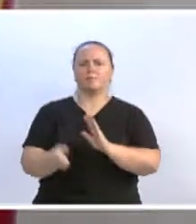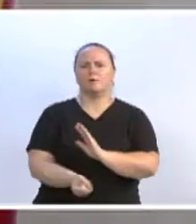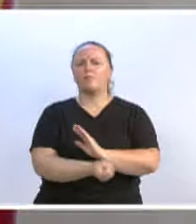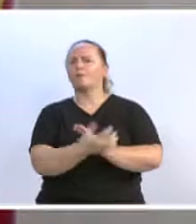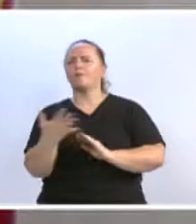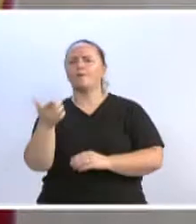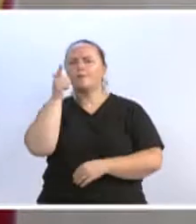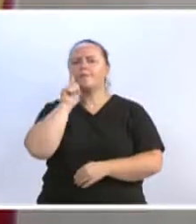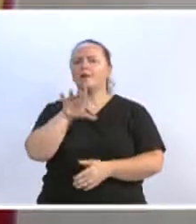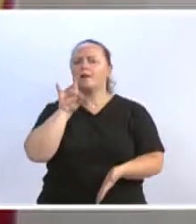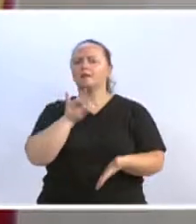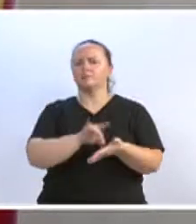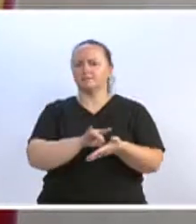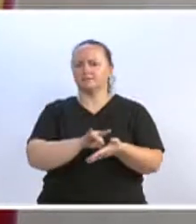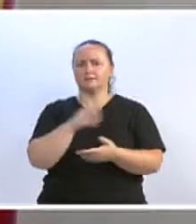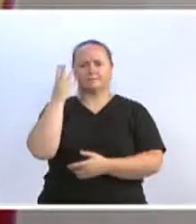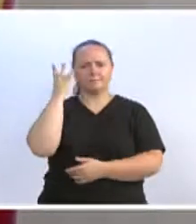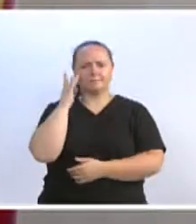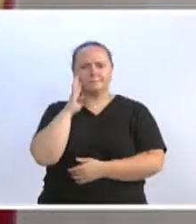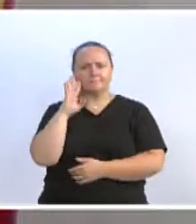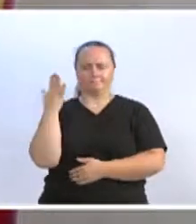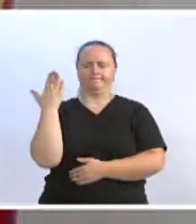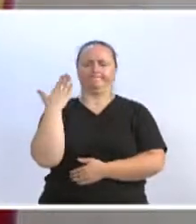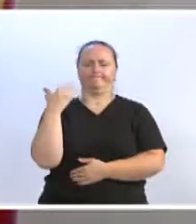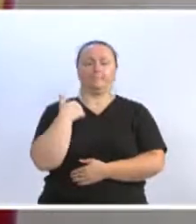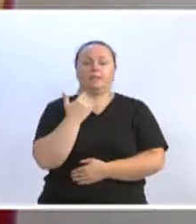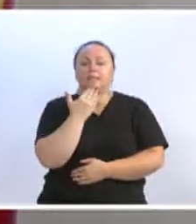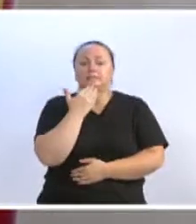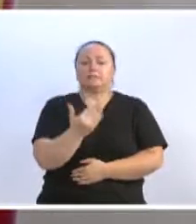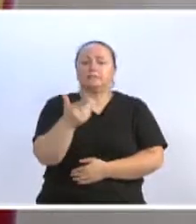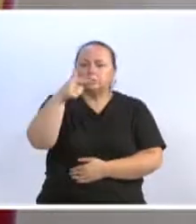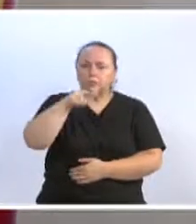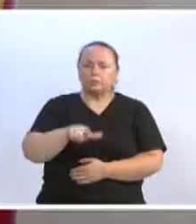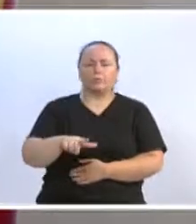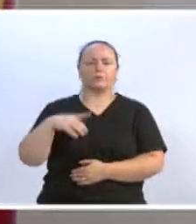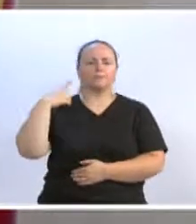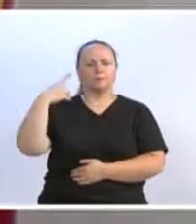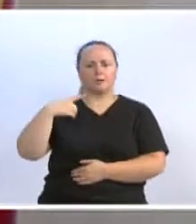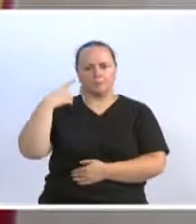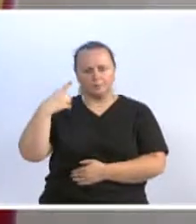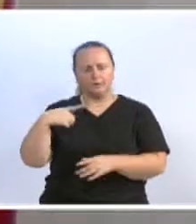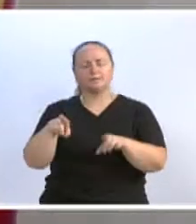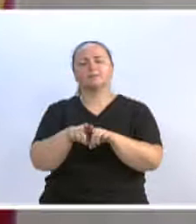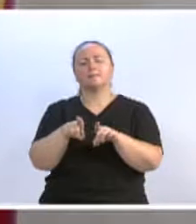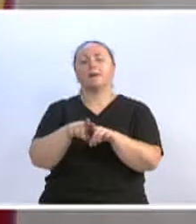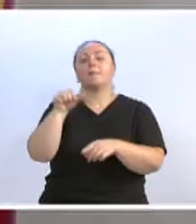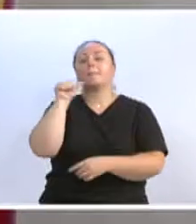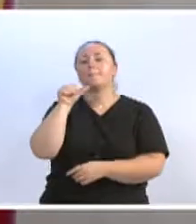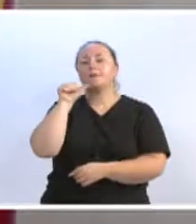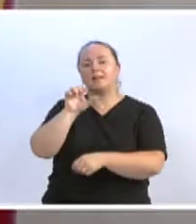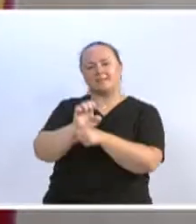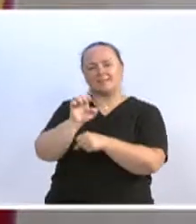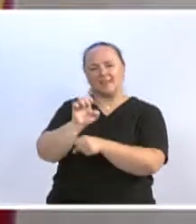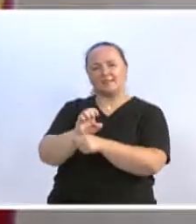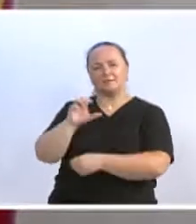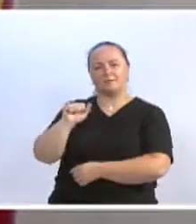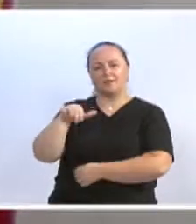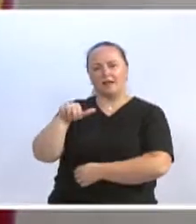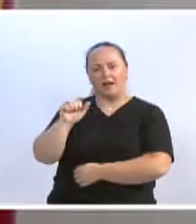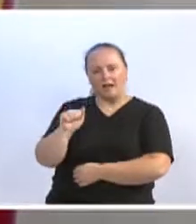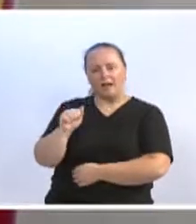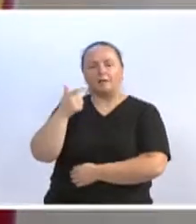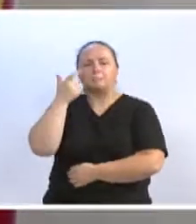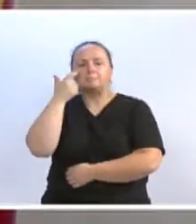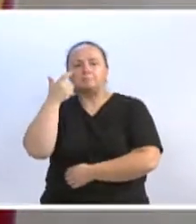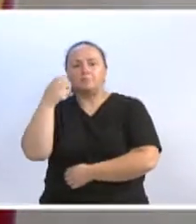possíveis dias atrás reforçava os novos pedidos ao deputado e também deputado estadual ana paula na qual estamos na expectativa para o anúncio de possíveis